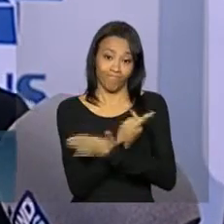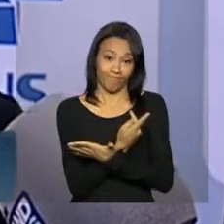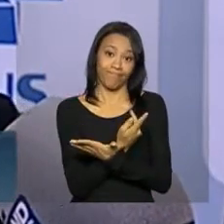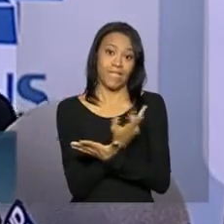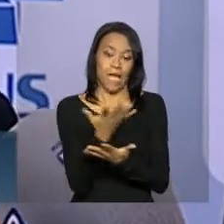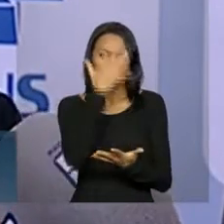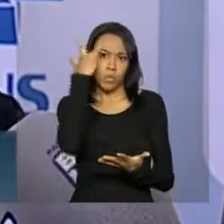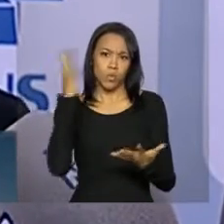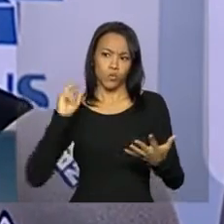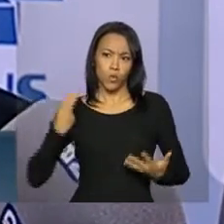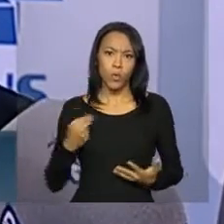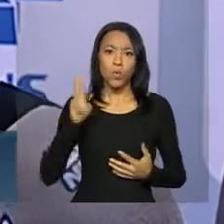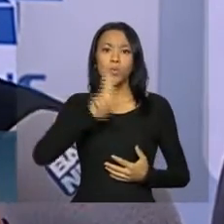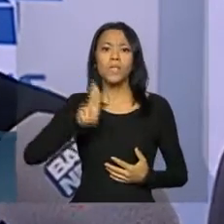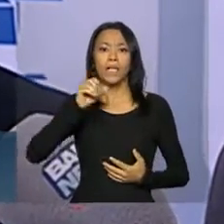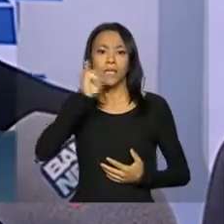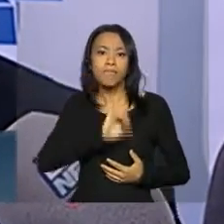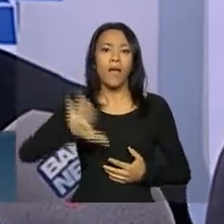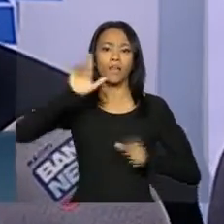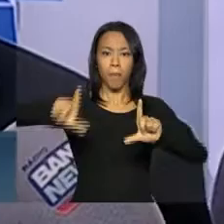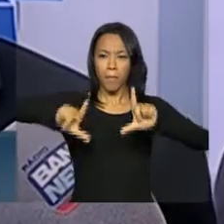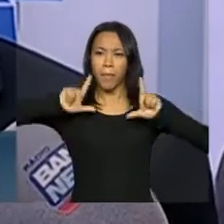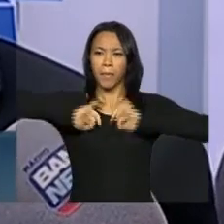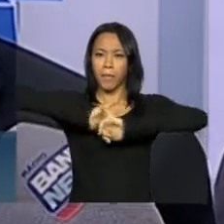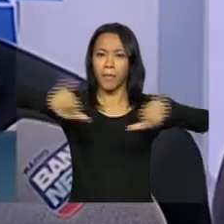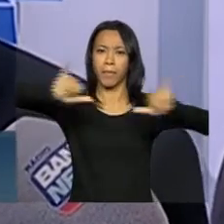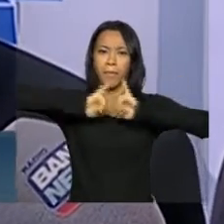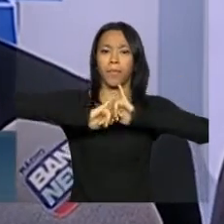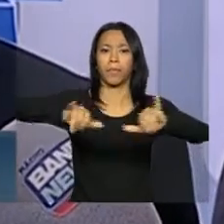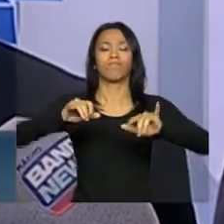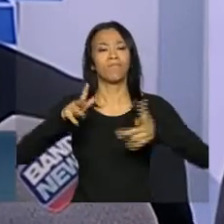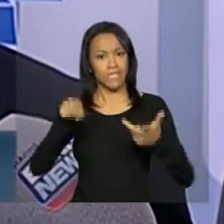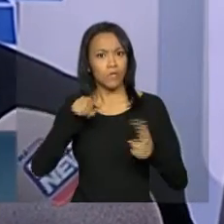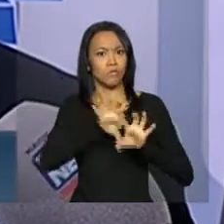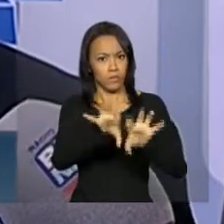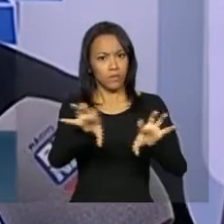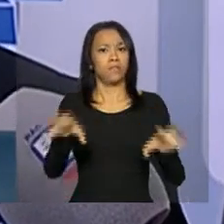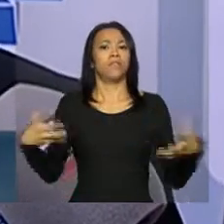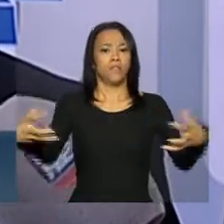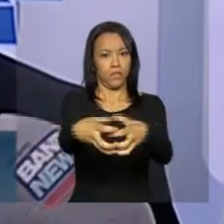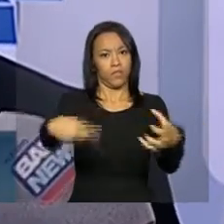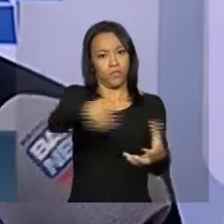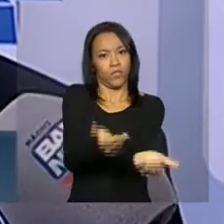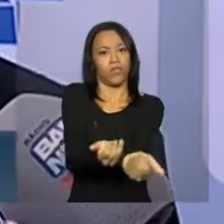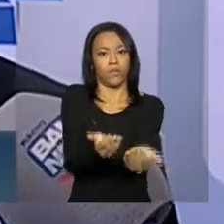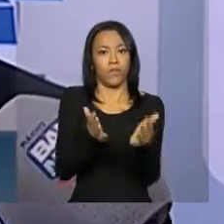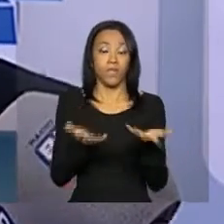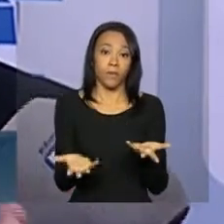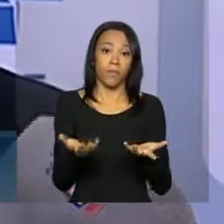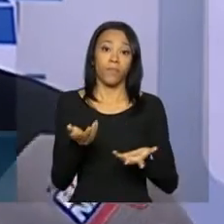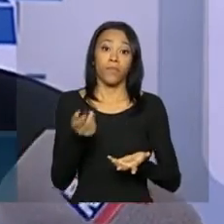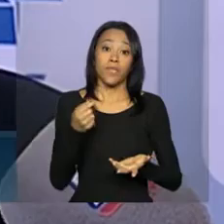um impacto muito grande em todos, especialmente na juventude, né? E com a não